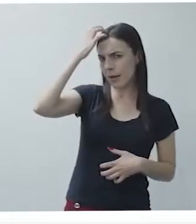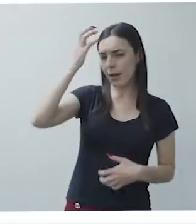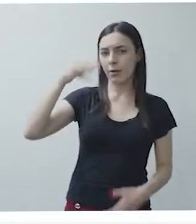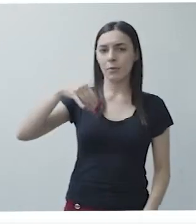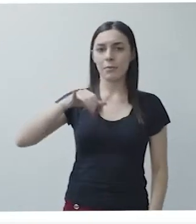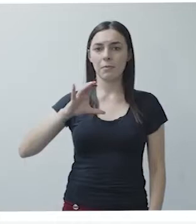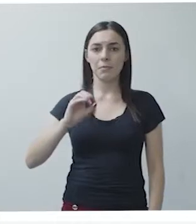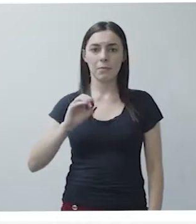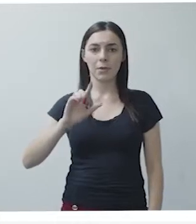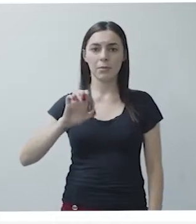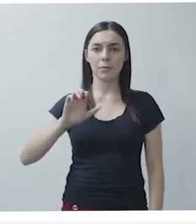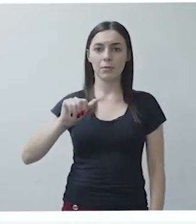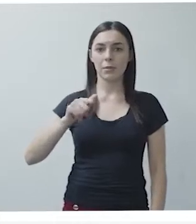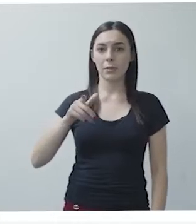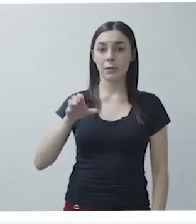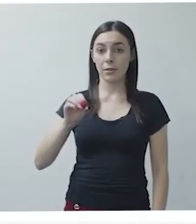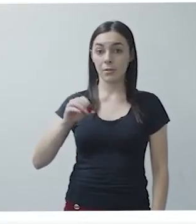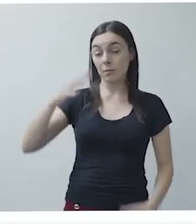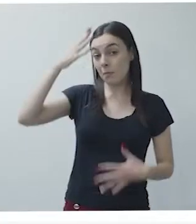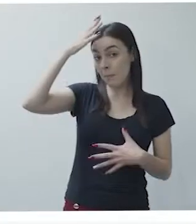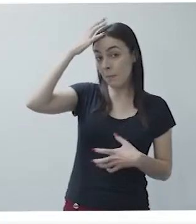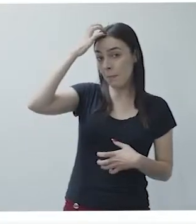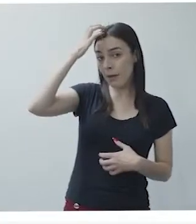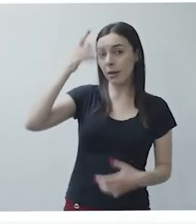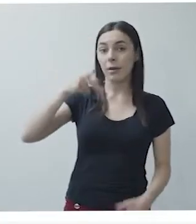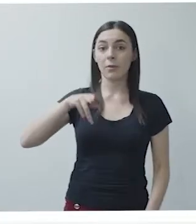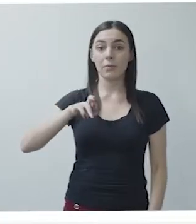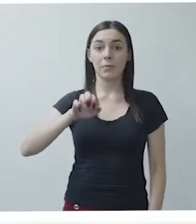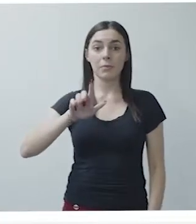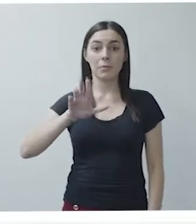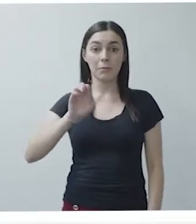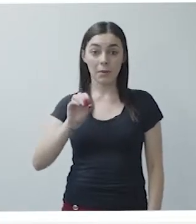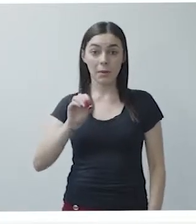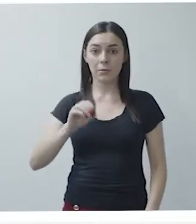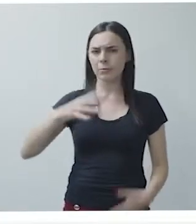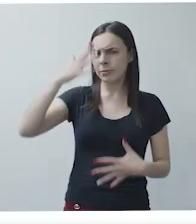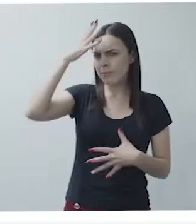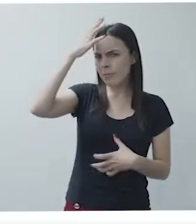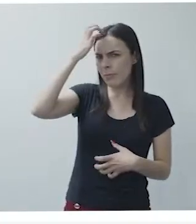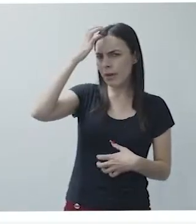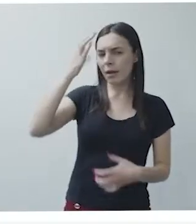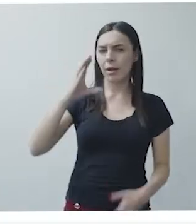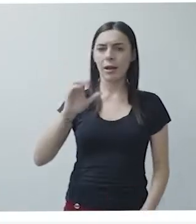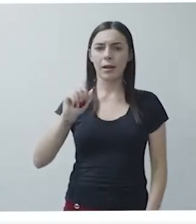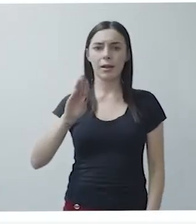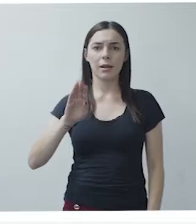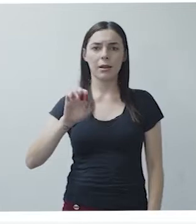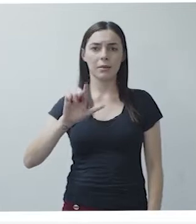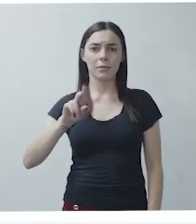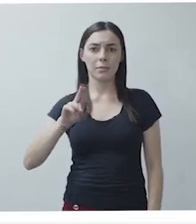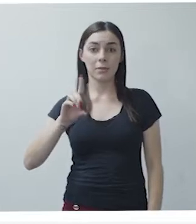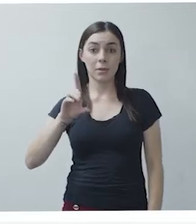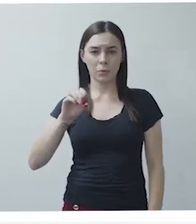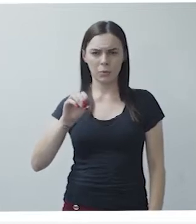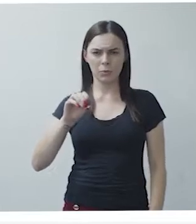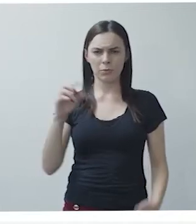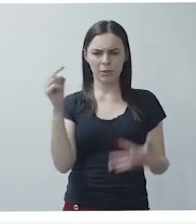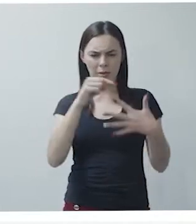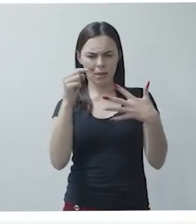o macaco-prego e o macaco cabeludo. Todos esses macacos com nomes bem divertidos,